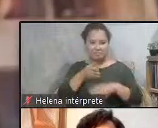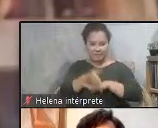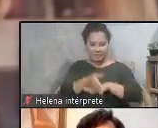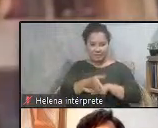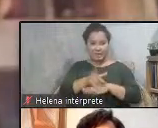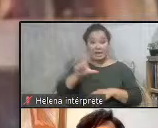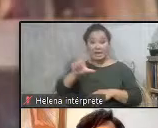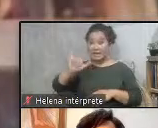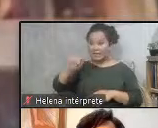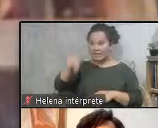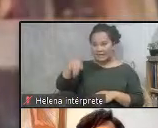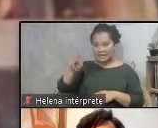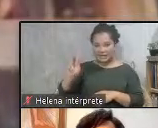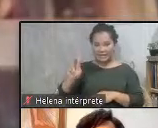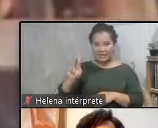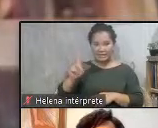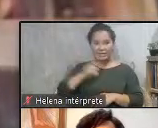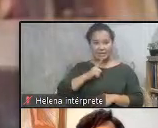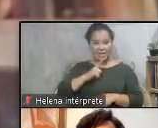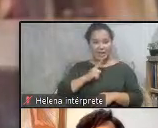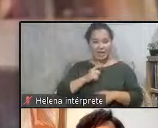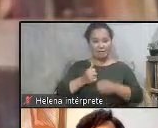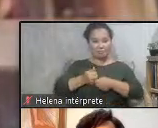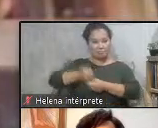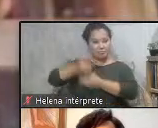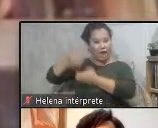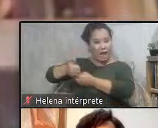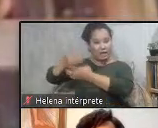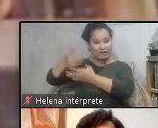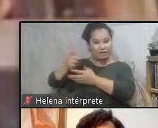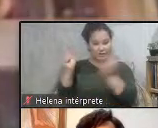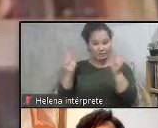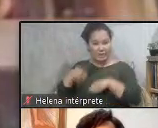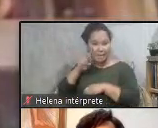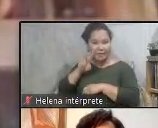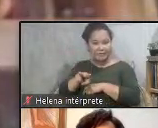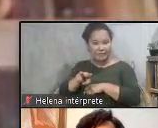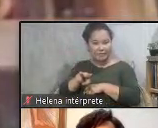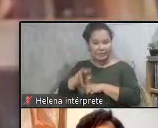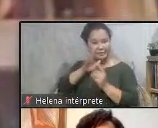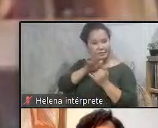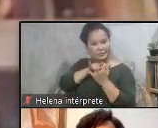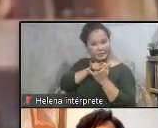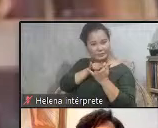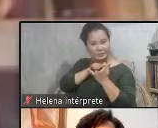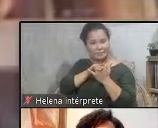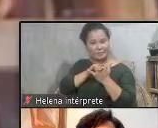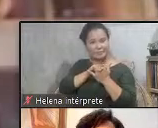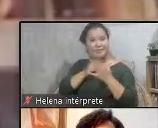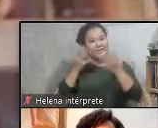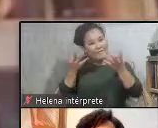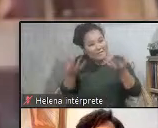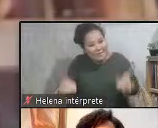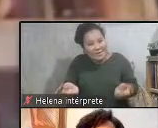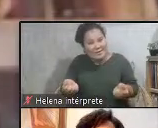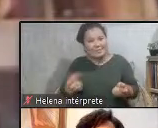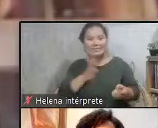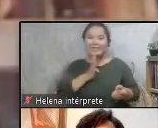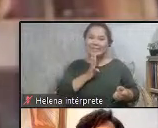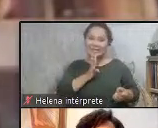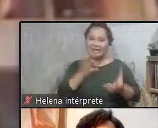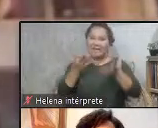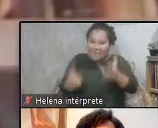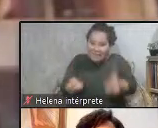serão disponibilizados no chat desta transmissão no YouTube. Não percam a chance de conhecer e de interagir com os projetos